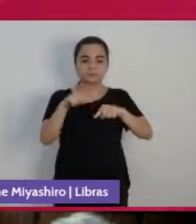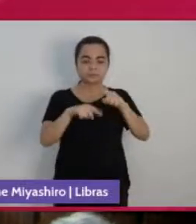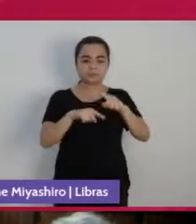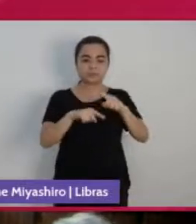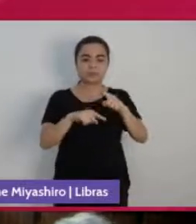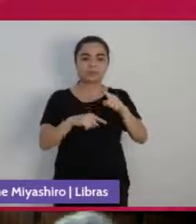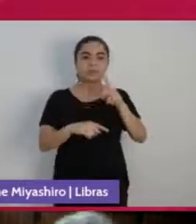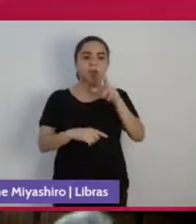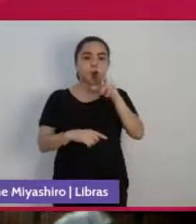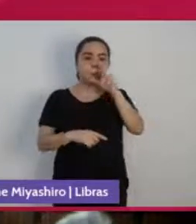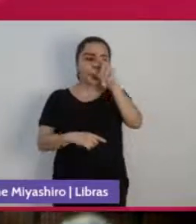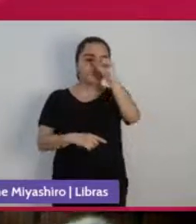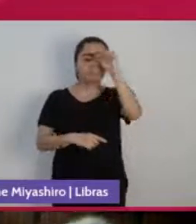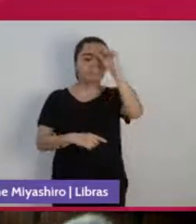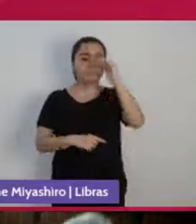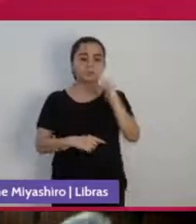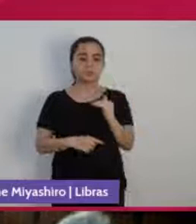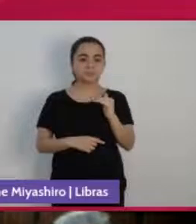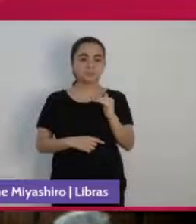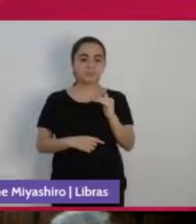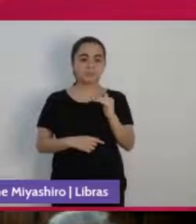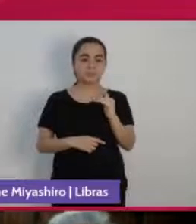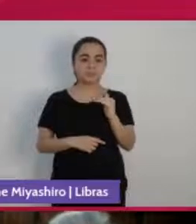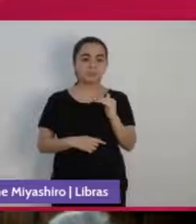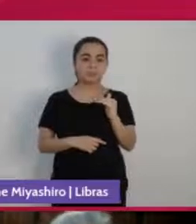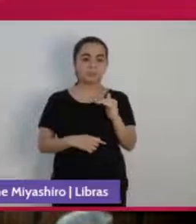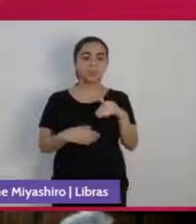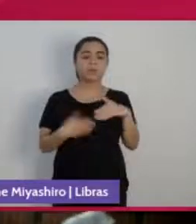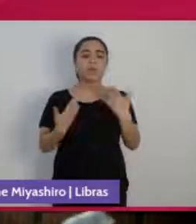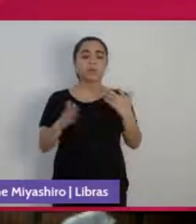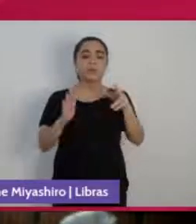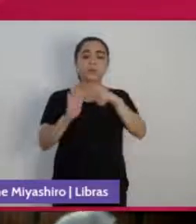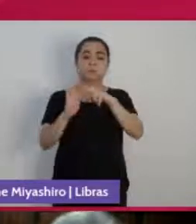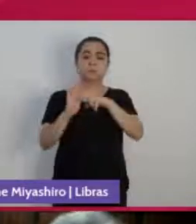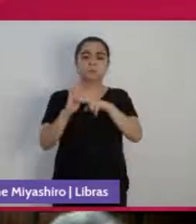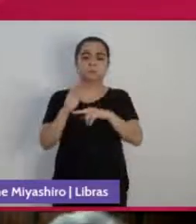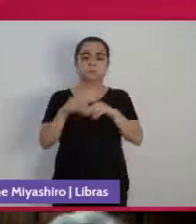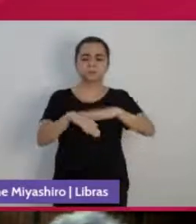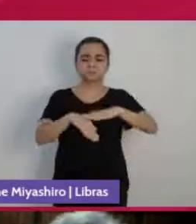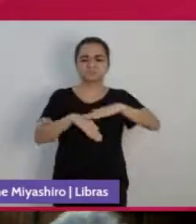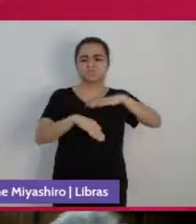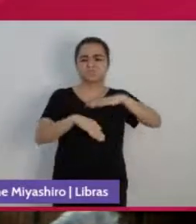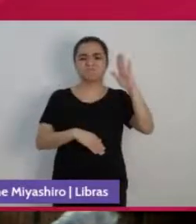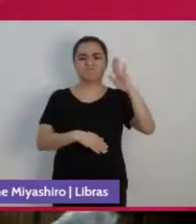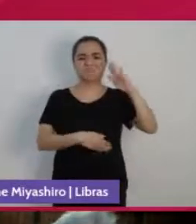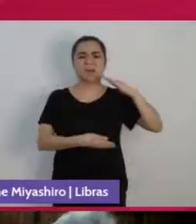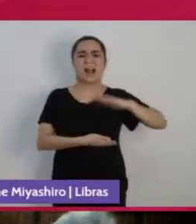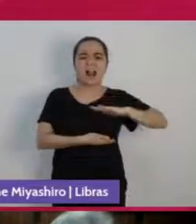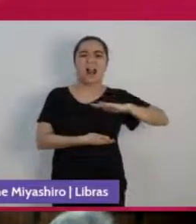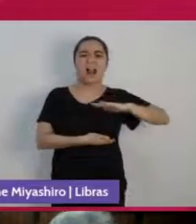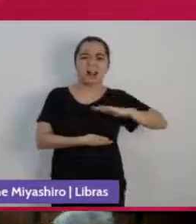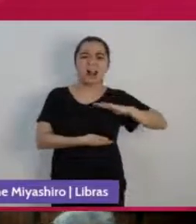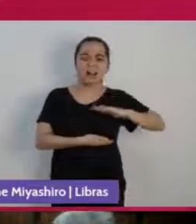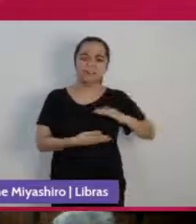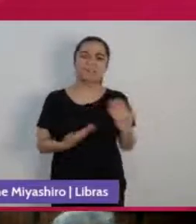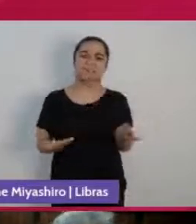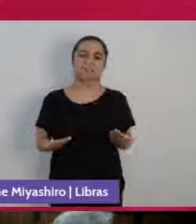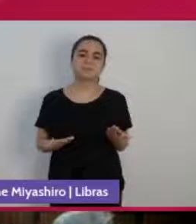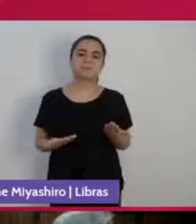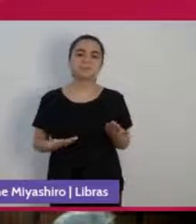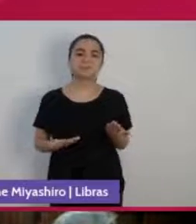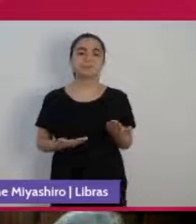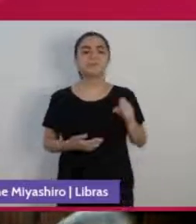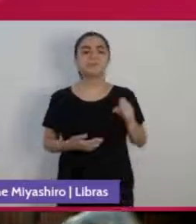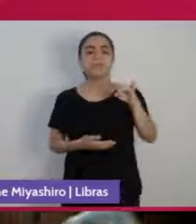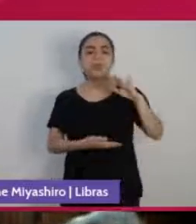compressão menor e sai uma instrução normativa aumentando a força de compressão. Quem faz mama sabe que